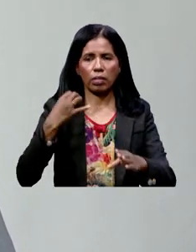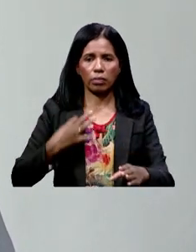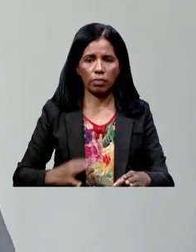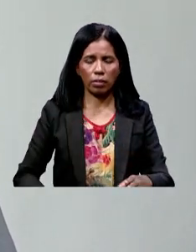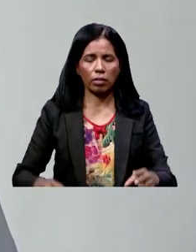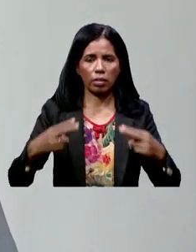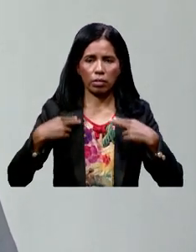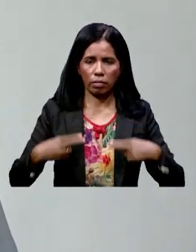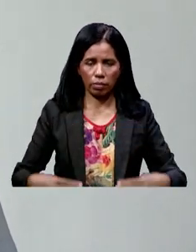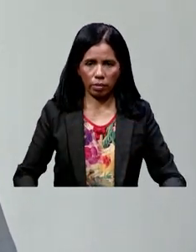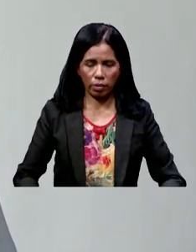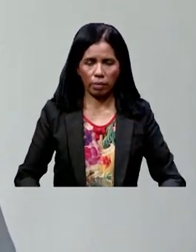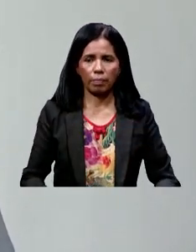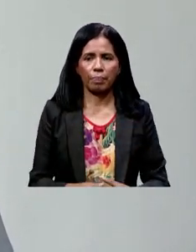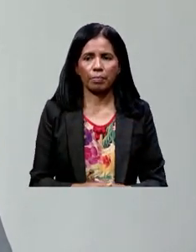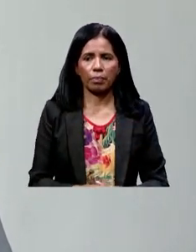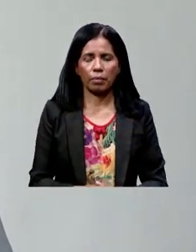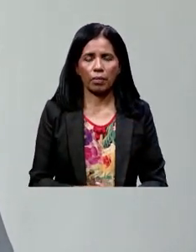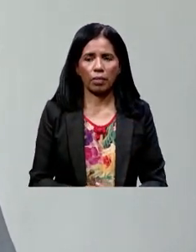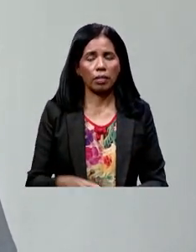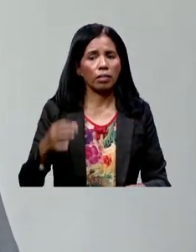fraternidade humana